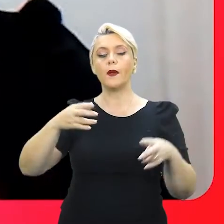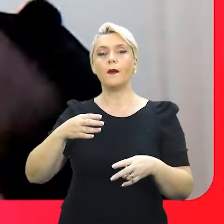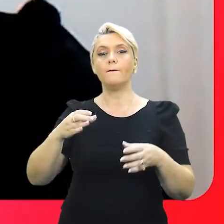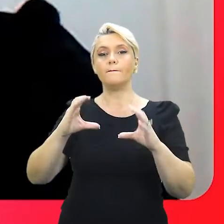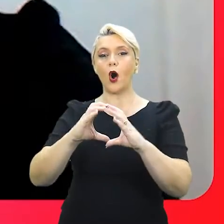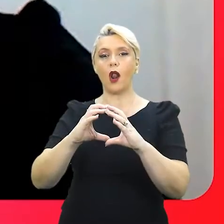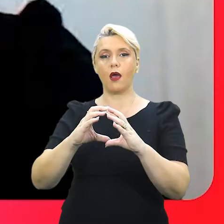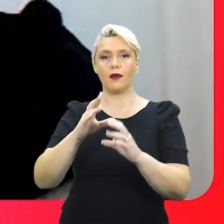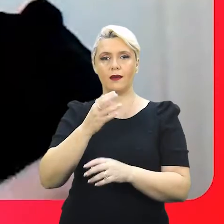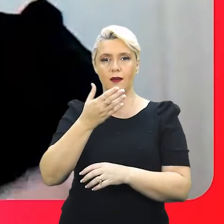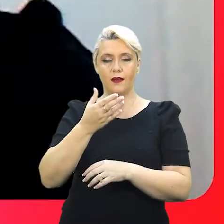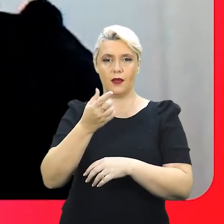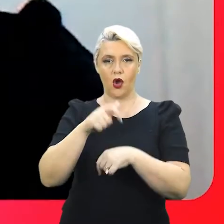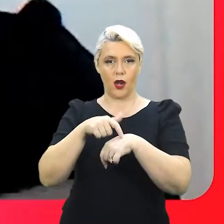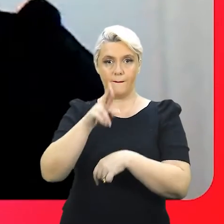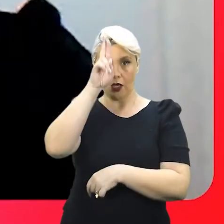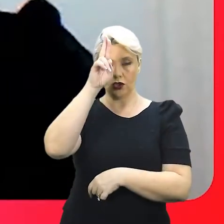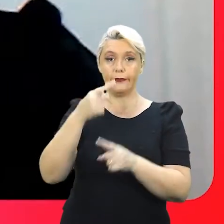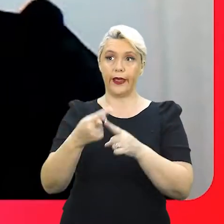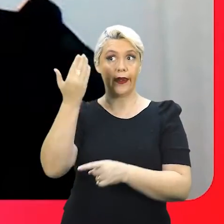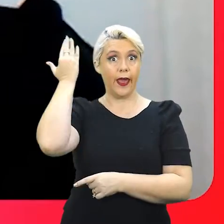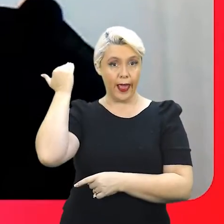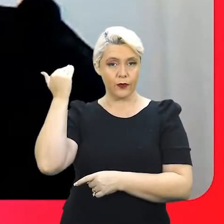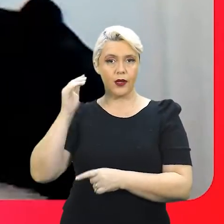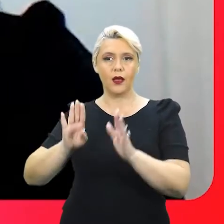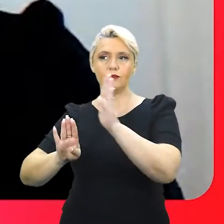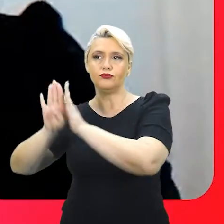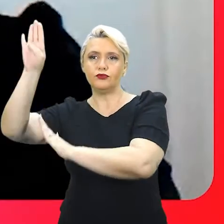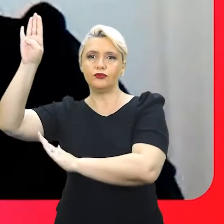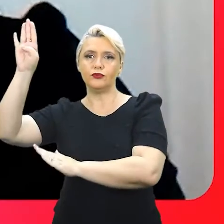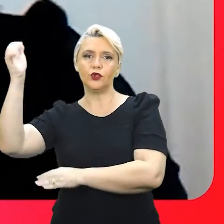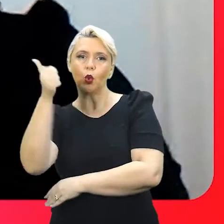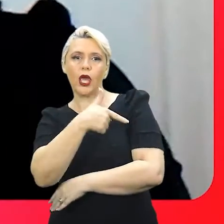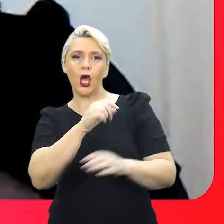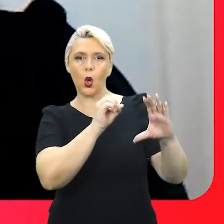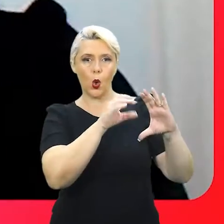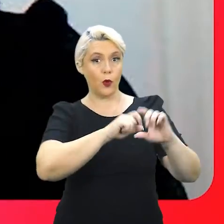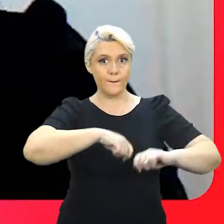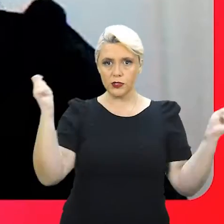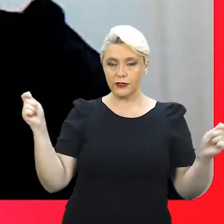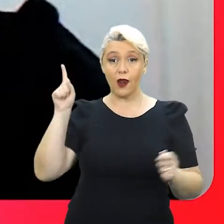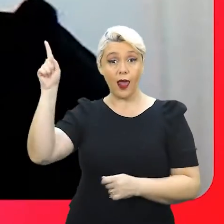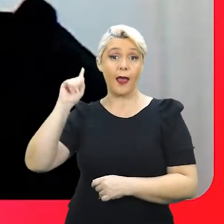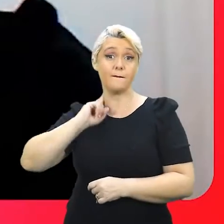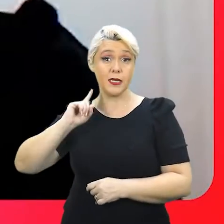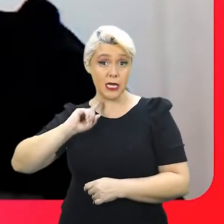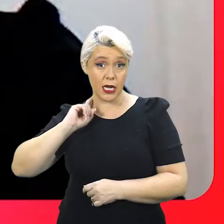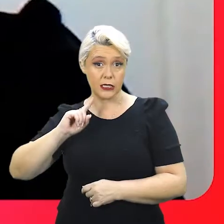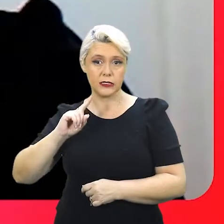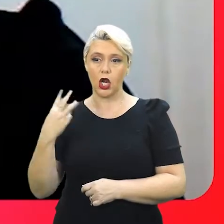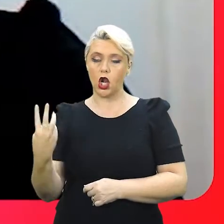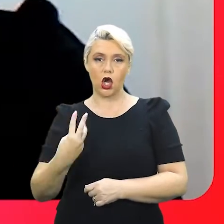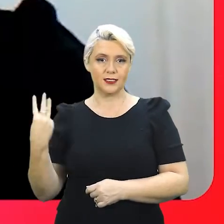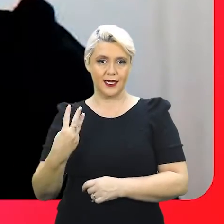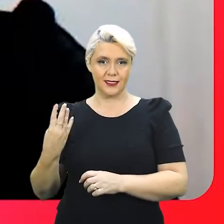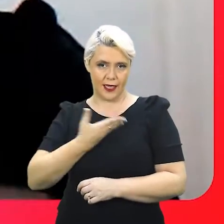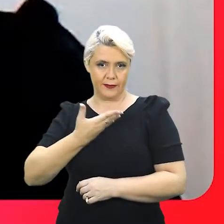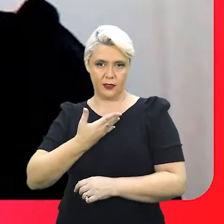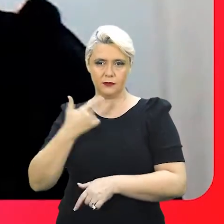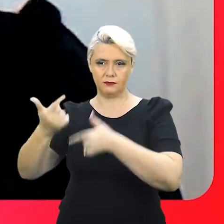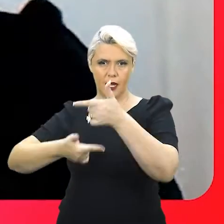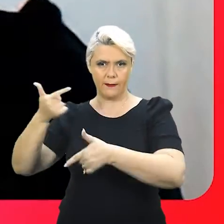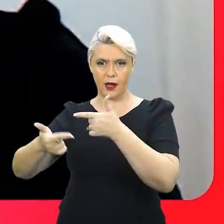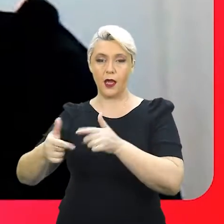na época, você ganhar a audiência da Rede Globo era impossível. E Sim. em Minas Gerais, nós três